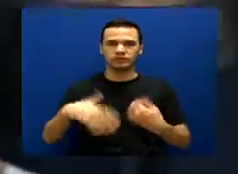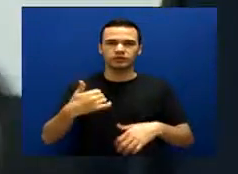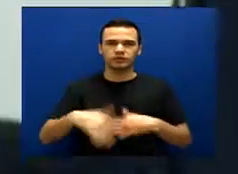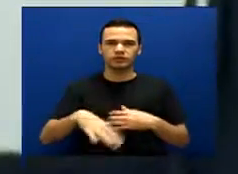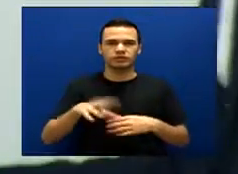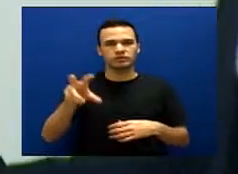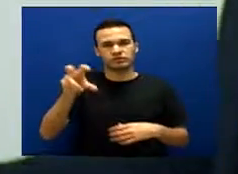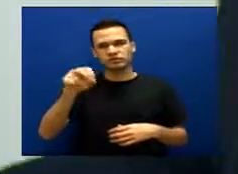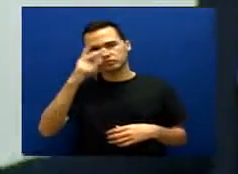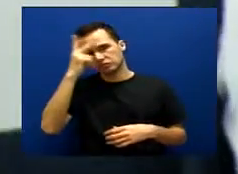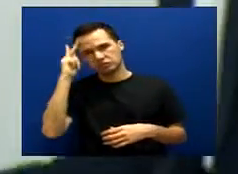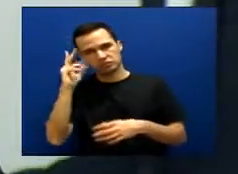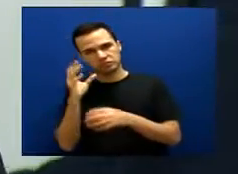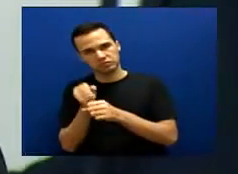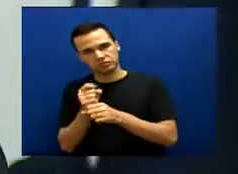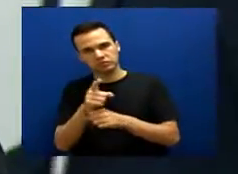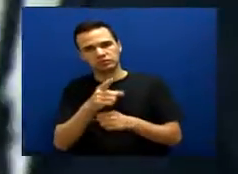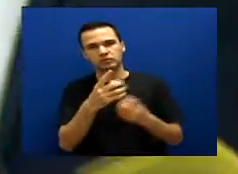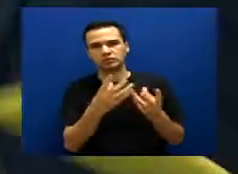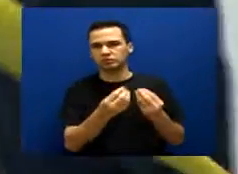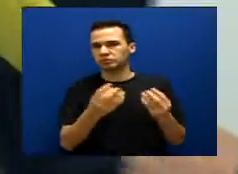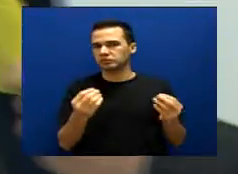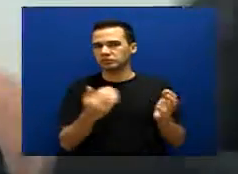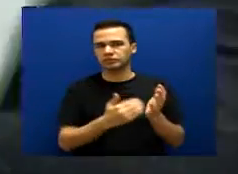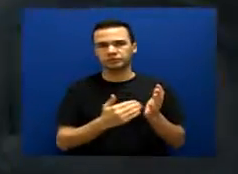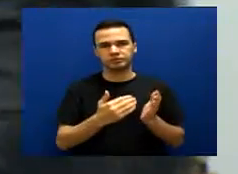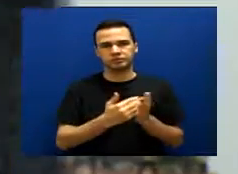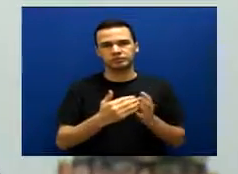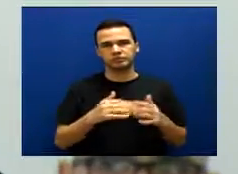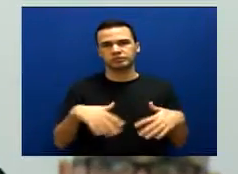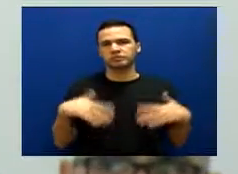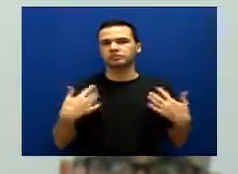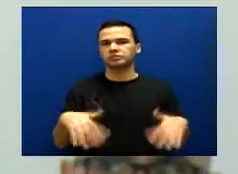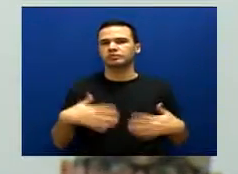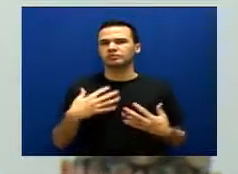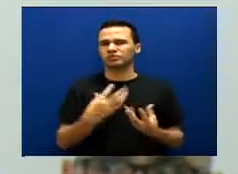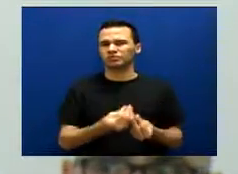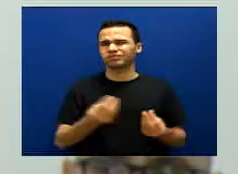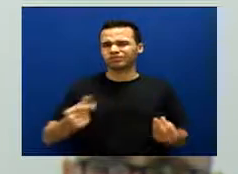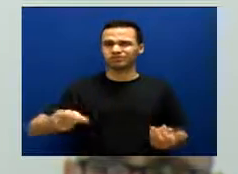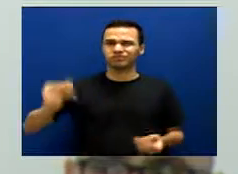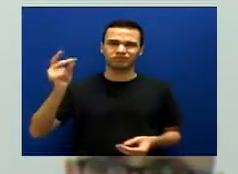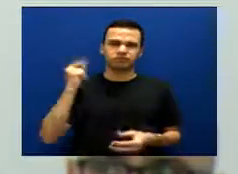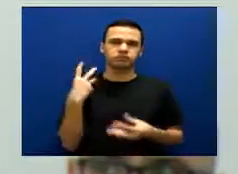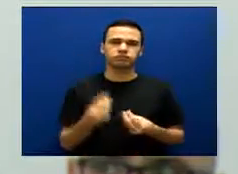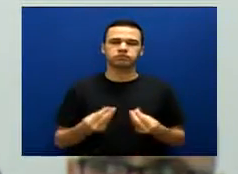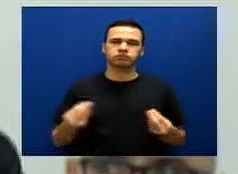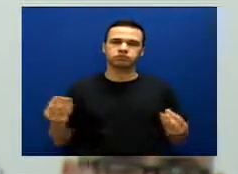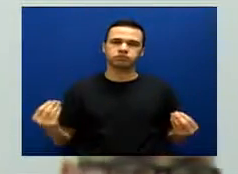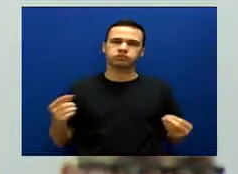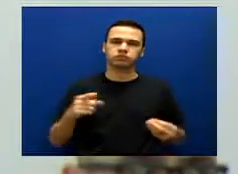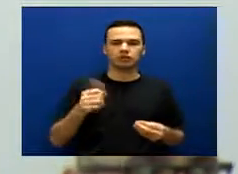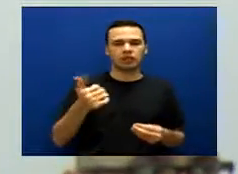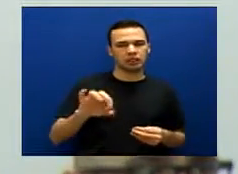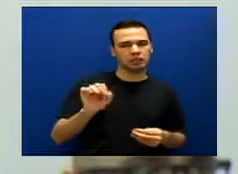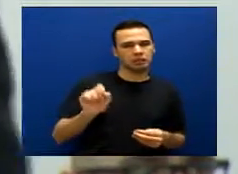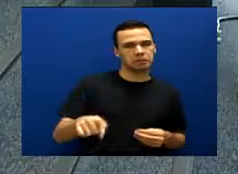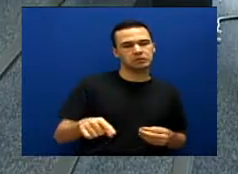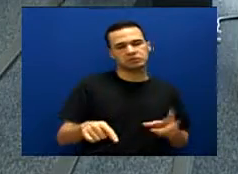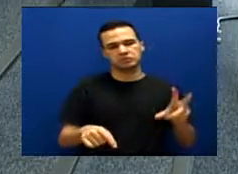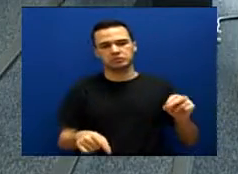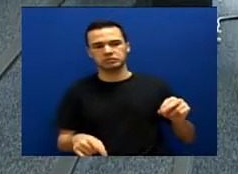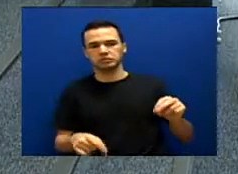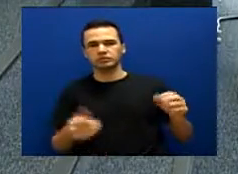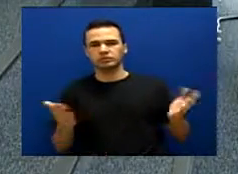para 50, dezenas de vezes. Verdade. Dezenas de vezes, narrando para 50 pessoas e narrando para 10 mil pessoas.